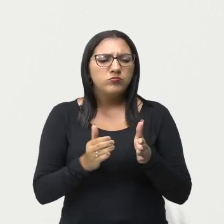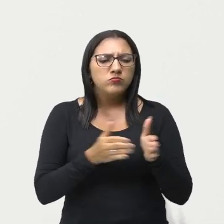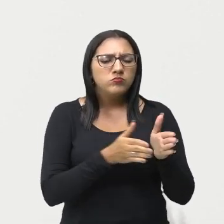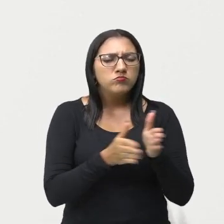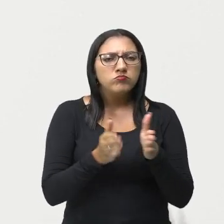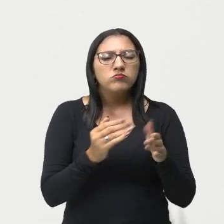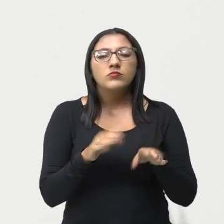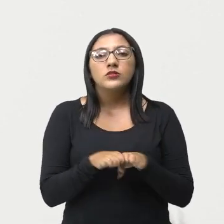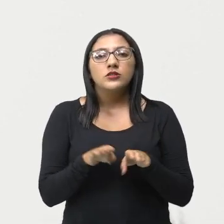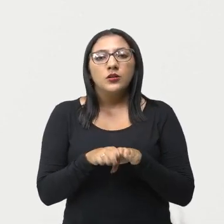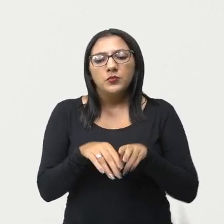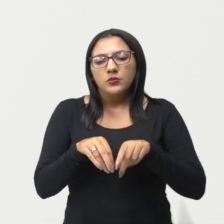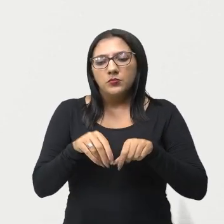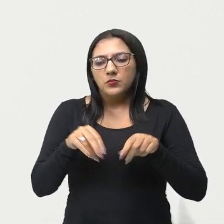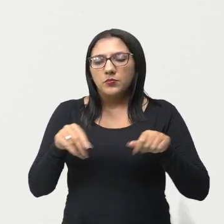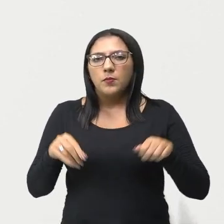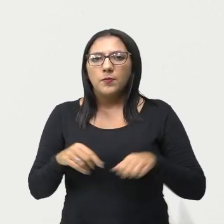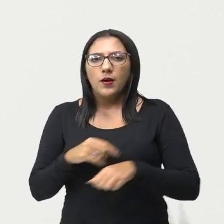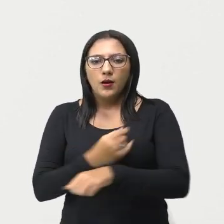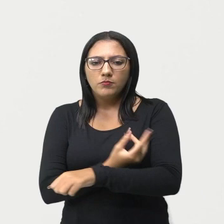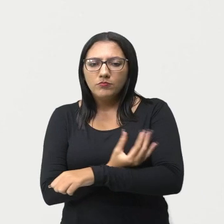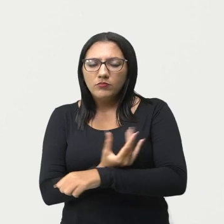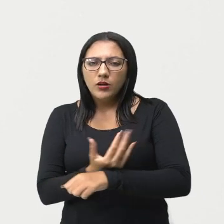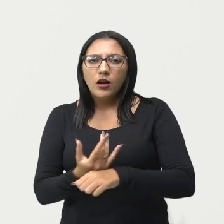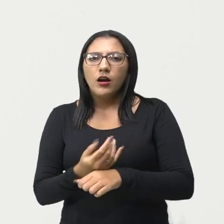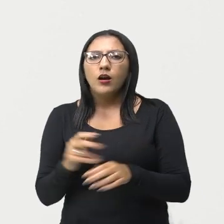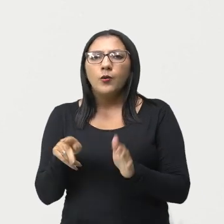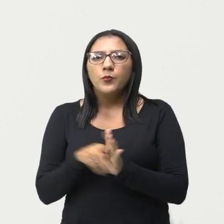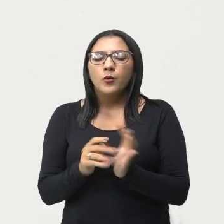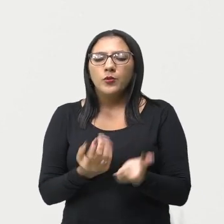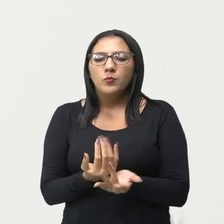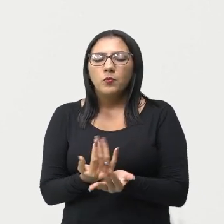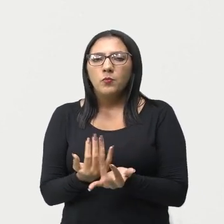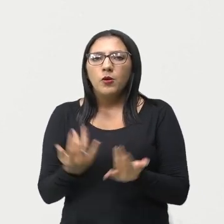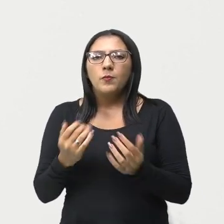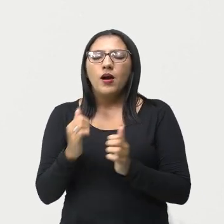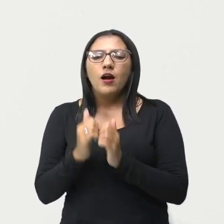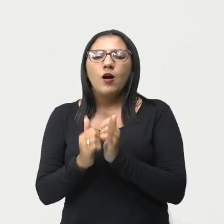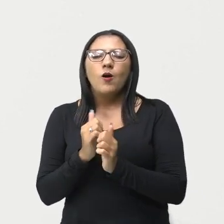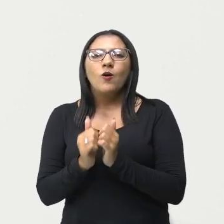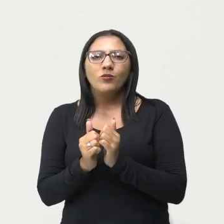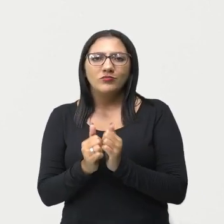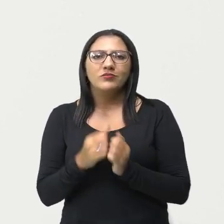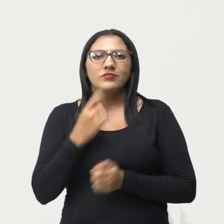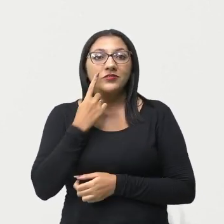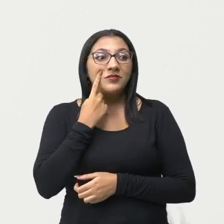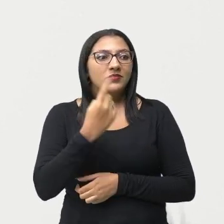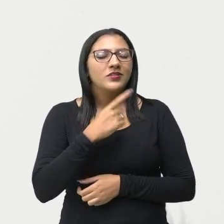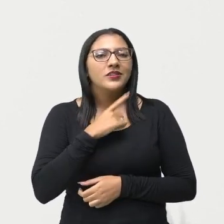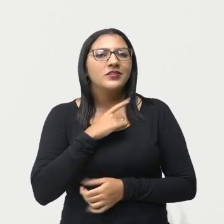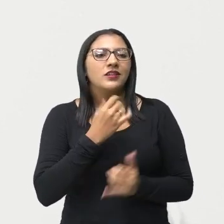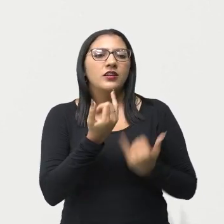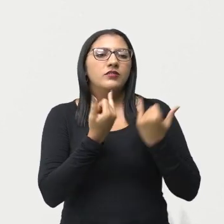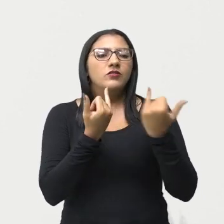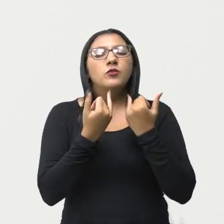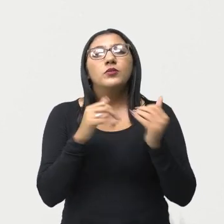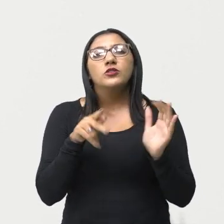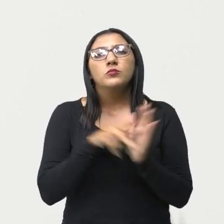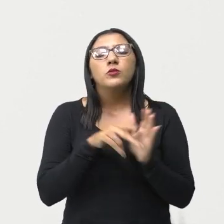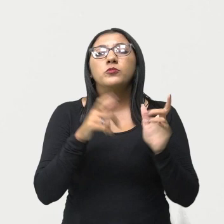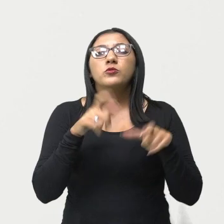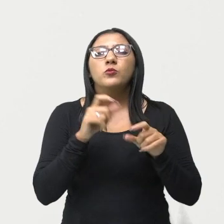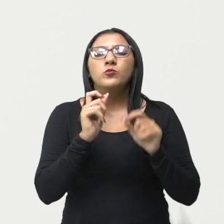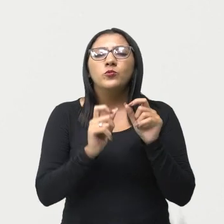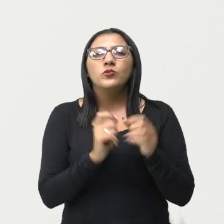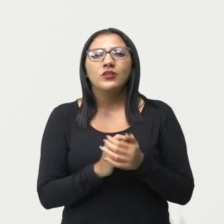casa e também plantações de arroz. Então, observem que aqui eu tenho detalhes relacionados ao desenho, certo? Ao desenho que ele